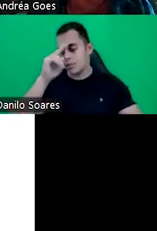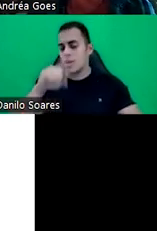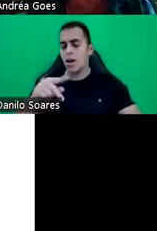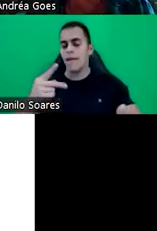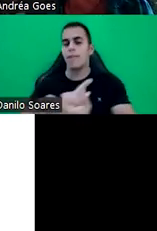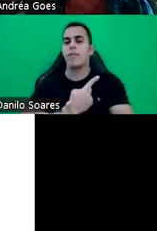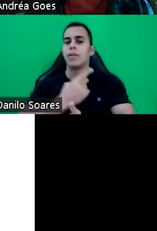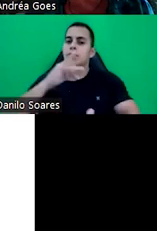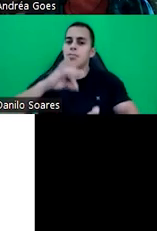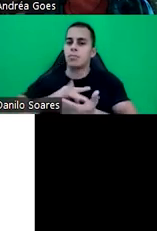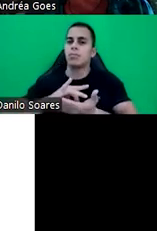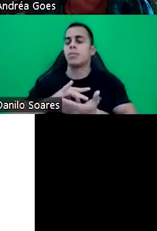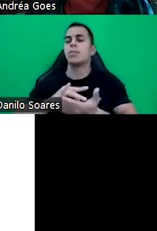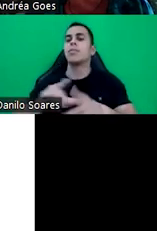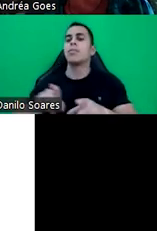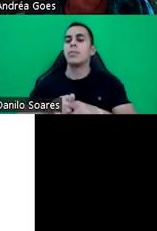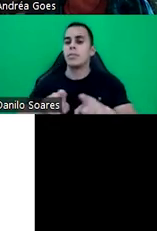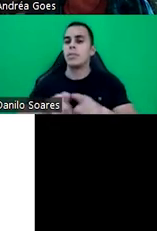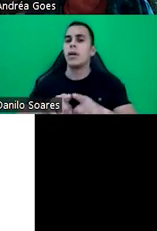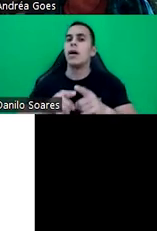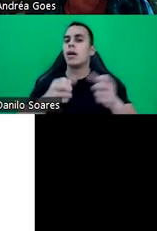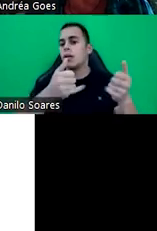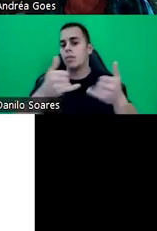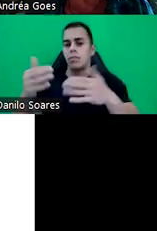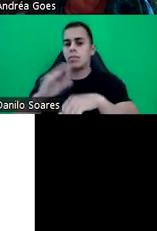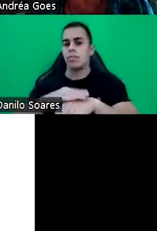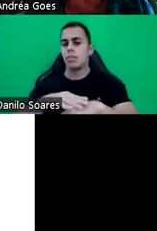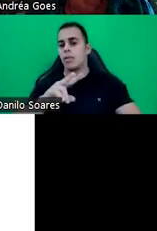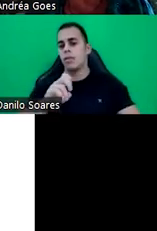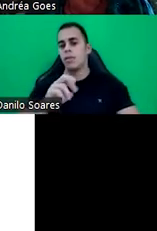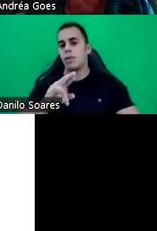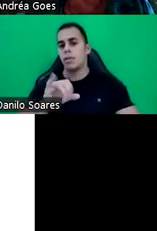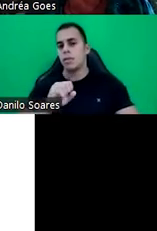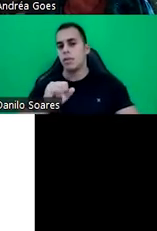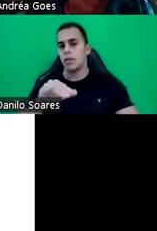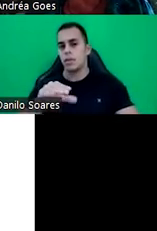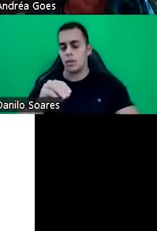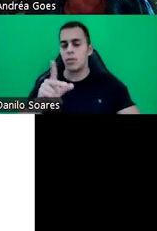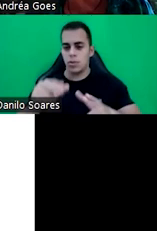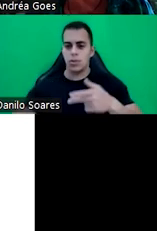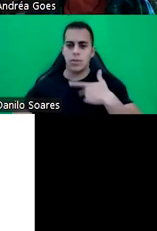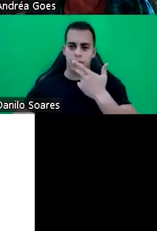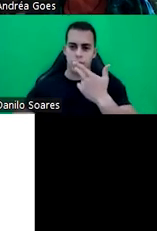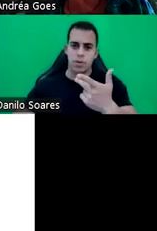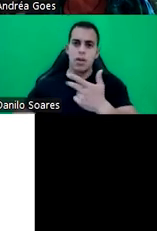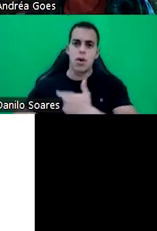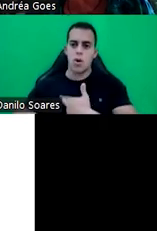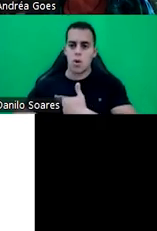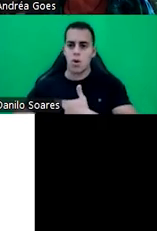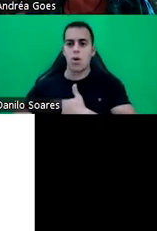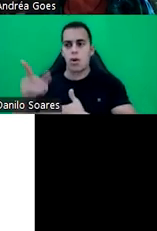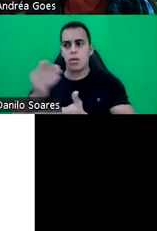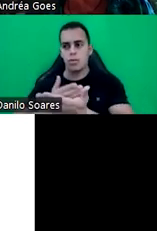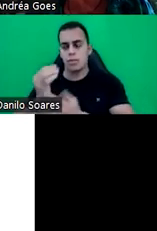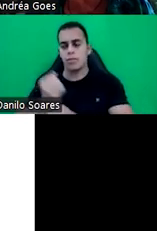aconteceram e que são tratados na obra por Veríssimo. Como eu falei, O romance começa lá em